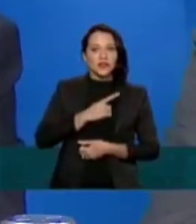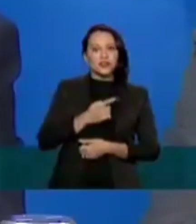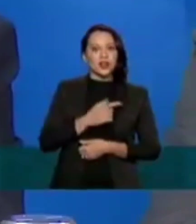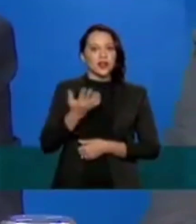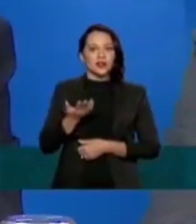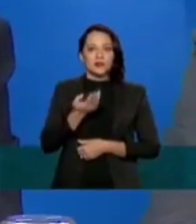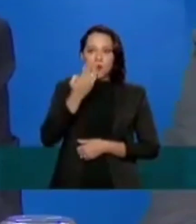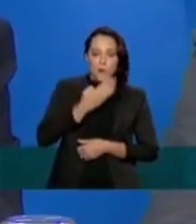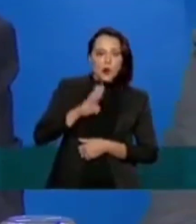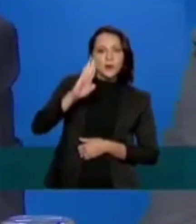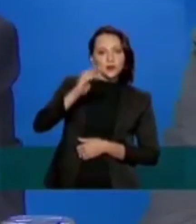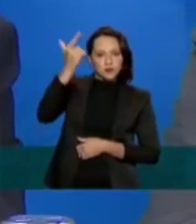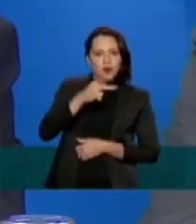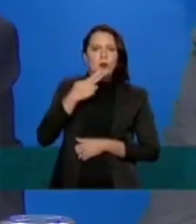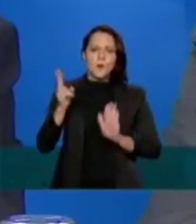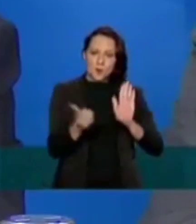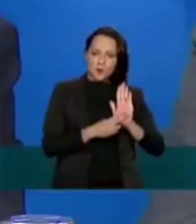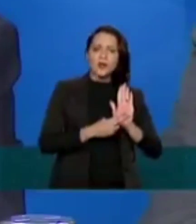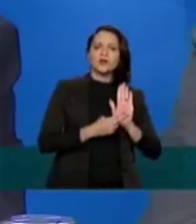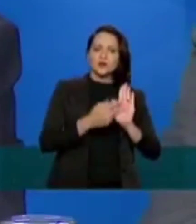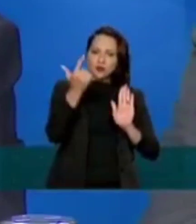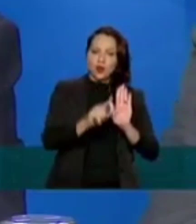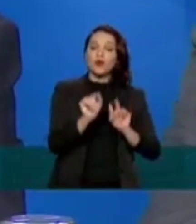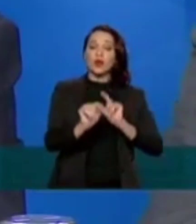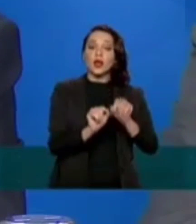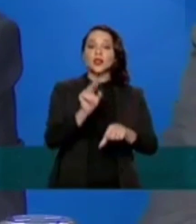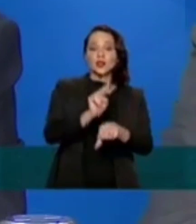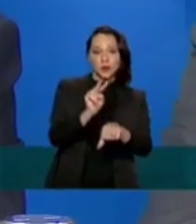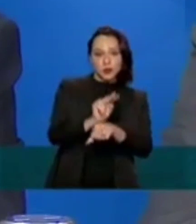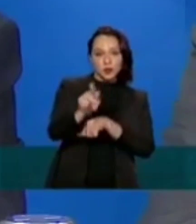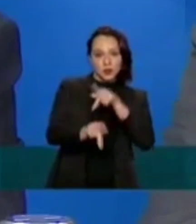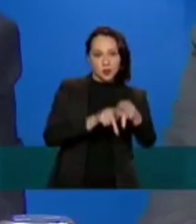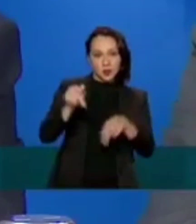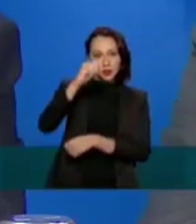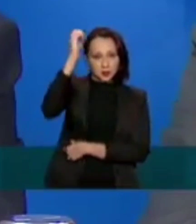o nosso compromisso de proteção da população brasileira